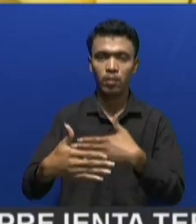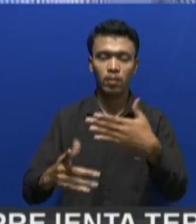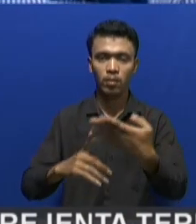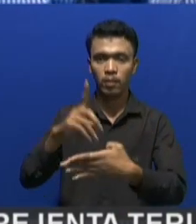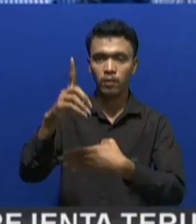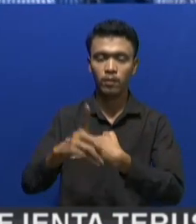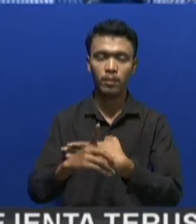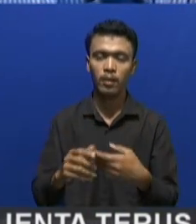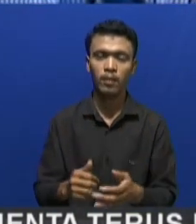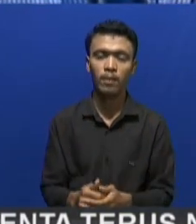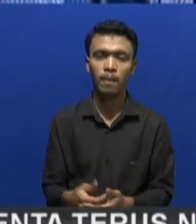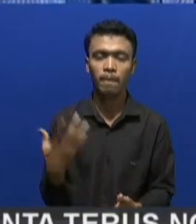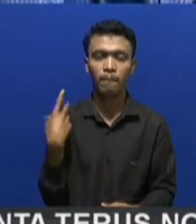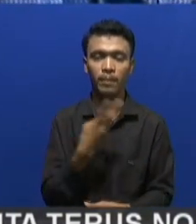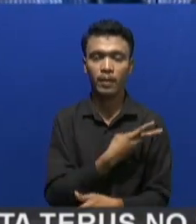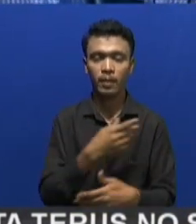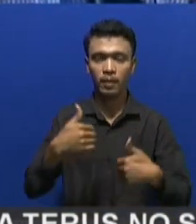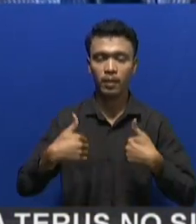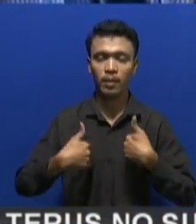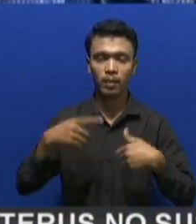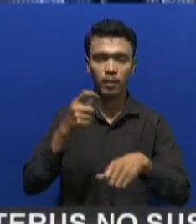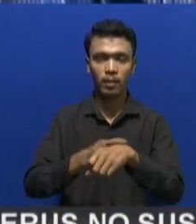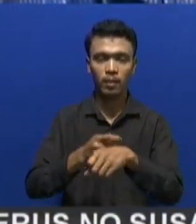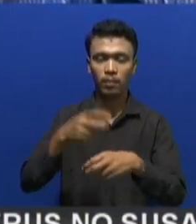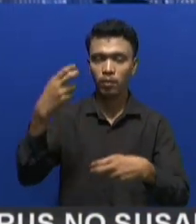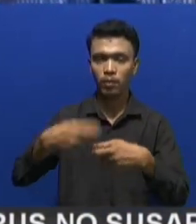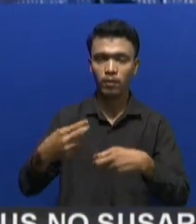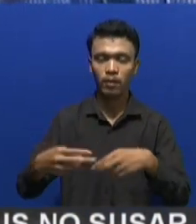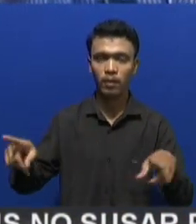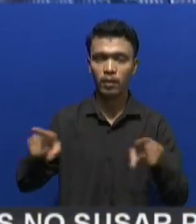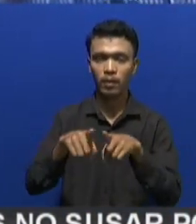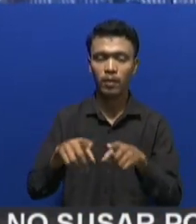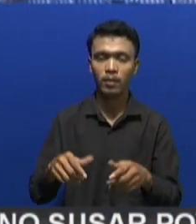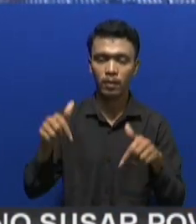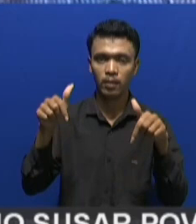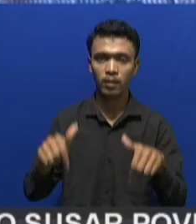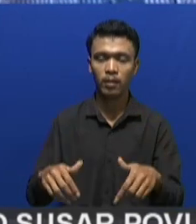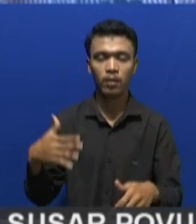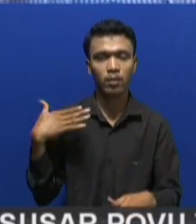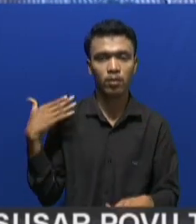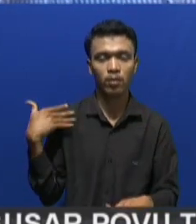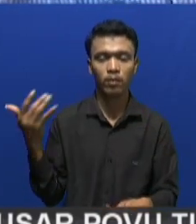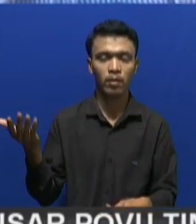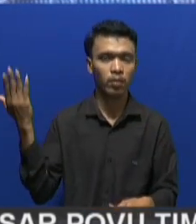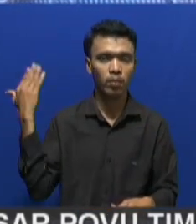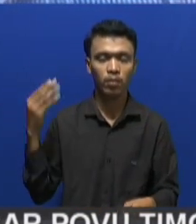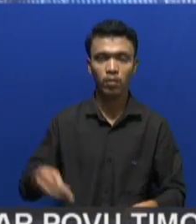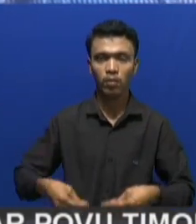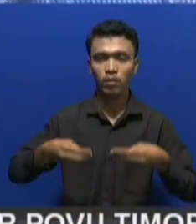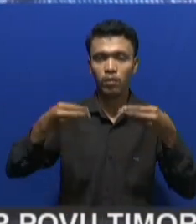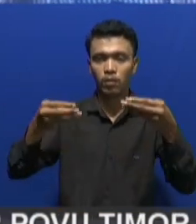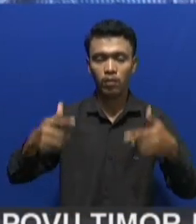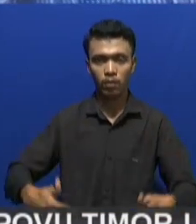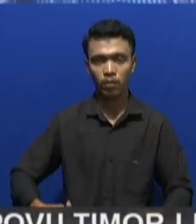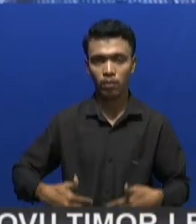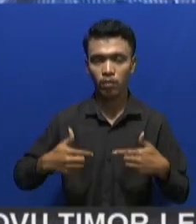desenvolvimento. Ita ia momento de situação ainda que é difícil ter essa nessa né, jovem da altura amenova, a mim oferece a minha vida. Agora a